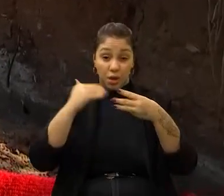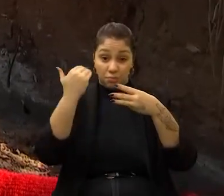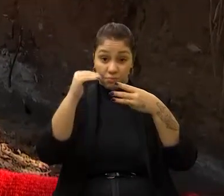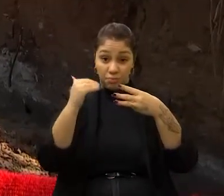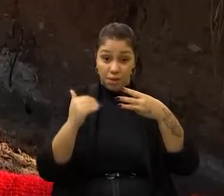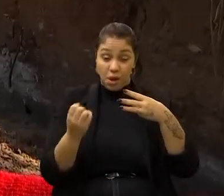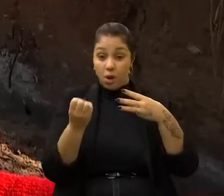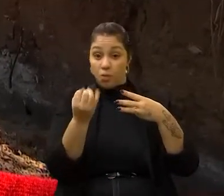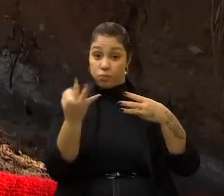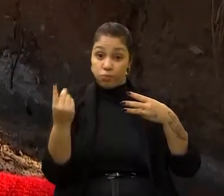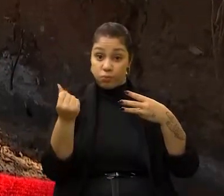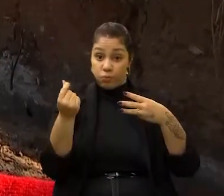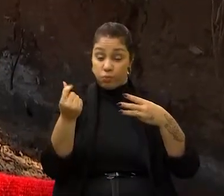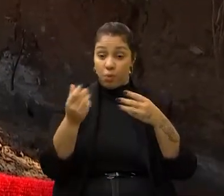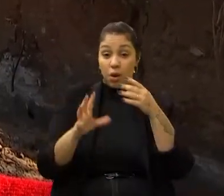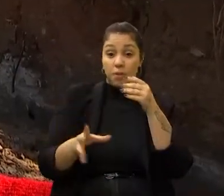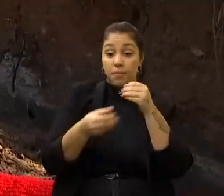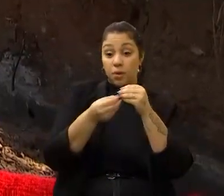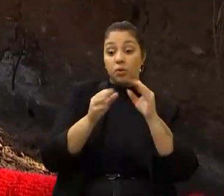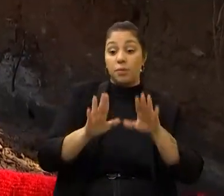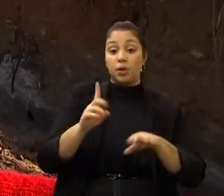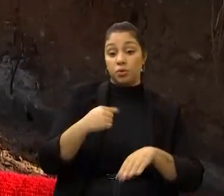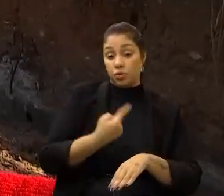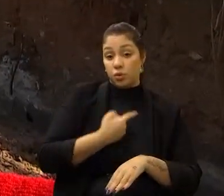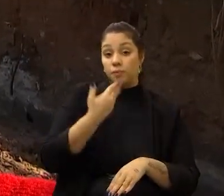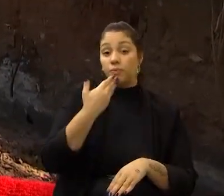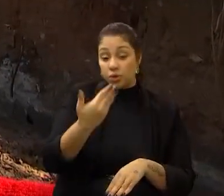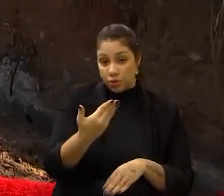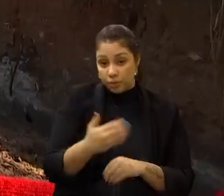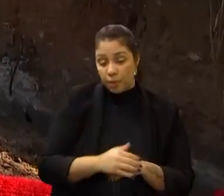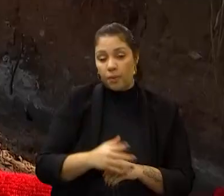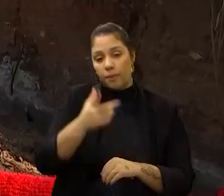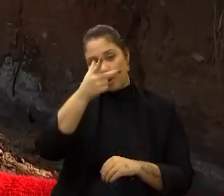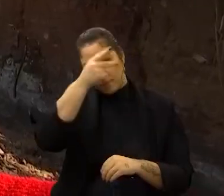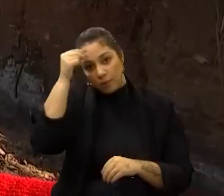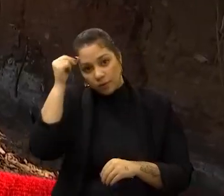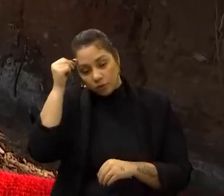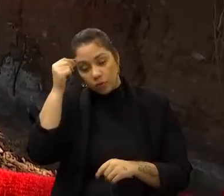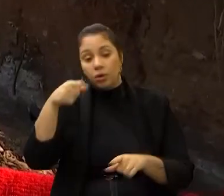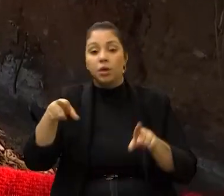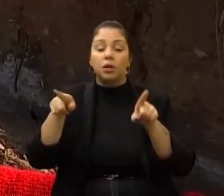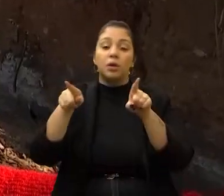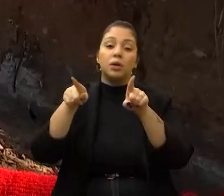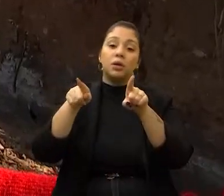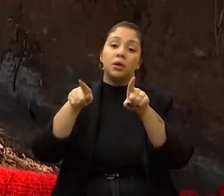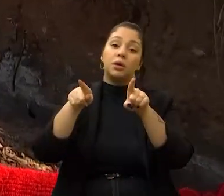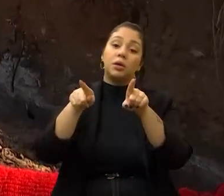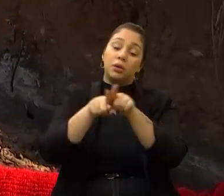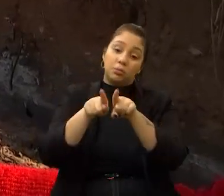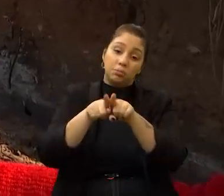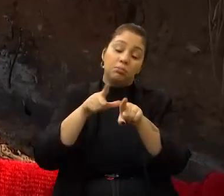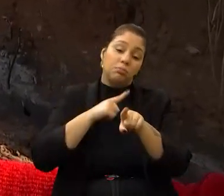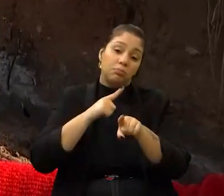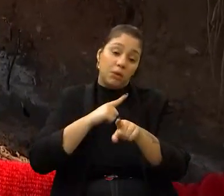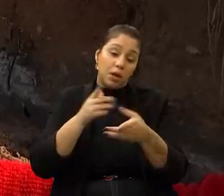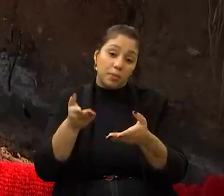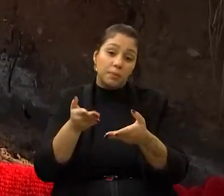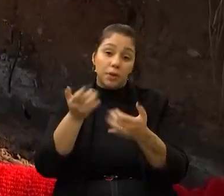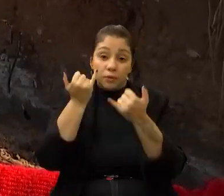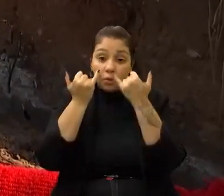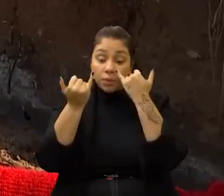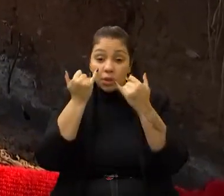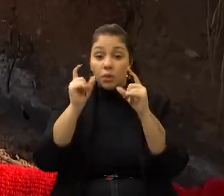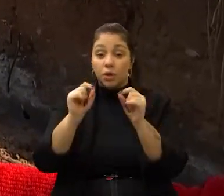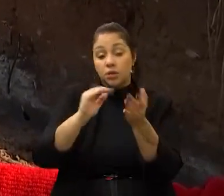todos eles estão contemplados com o valor da emenda mas é a solicitação que nós fizemos para a prefeitura e temos aí